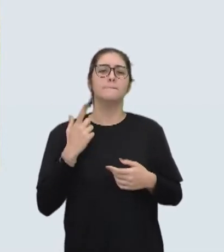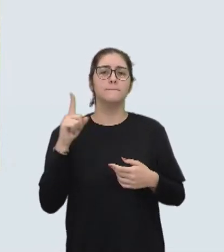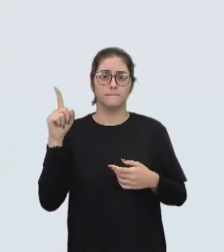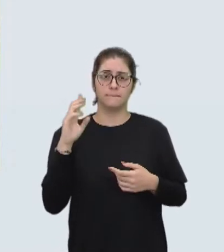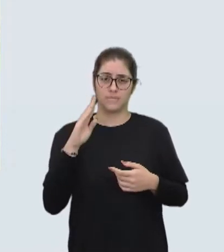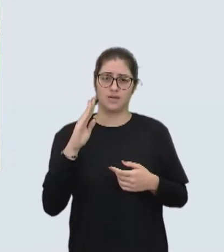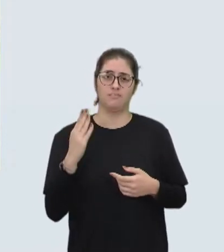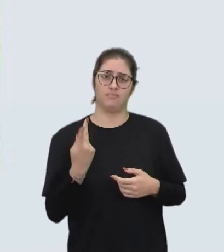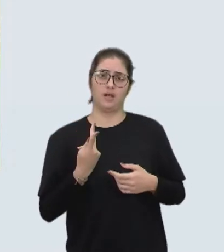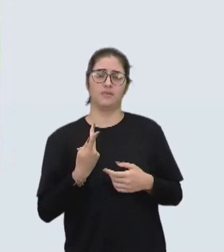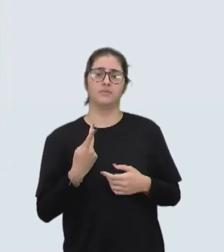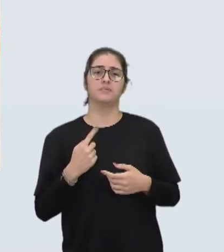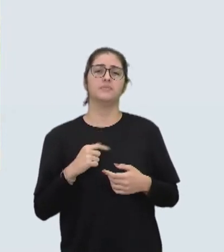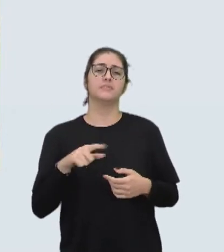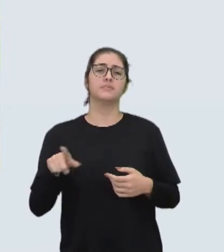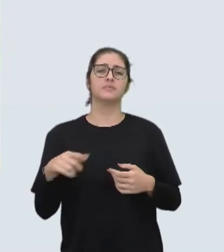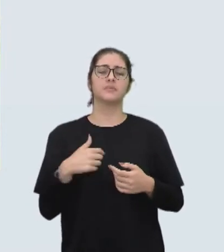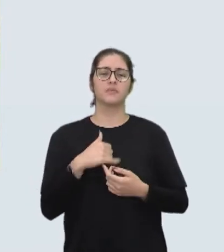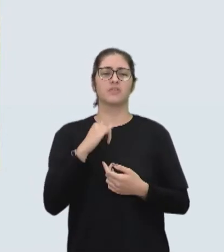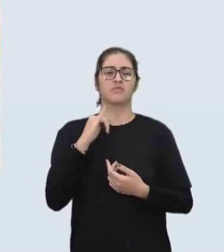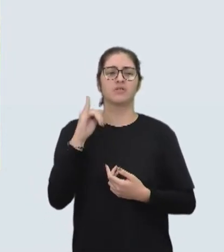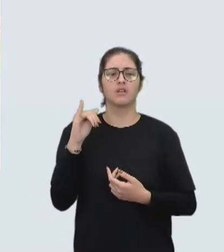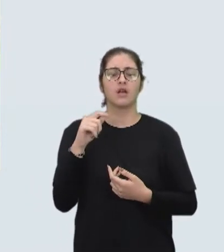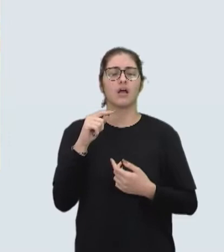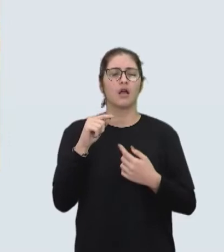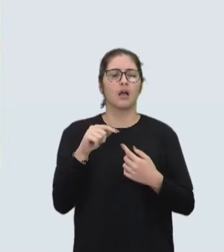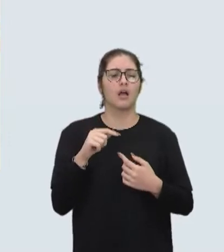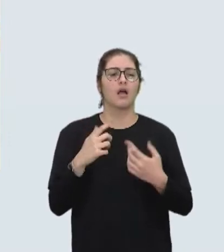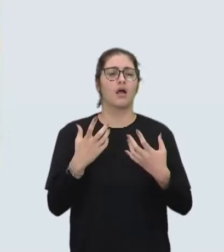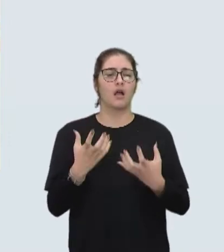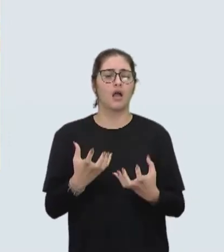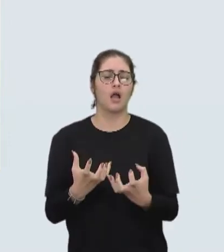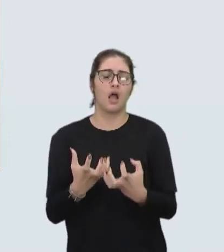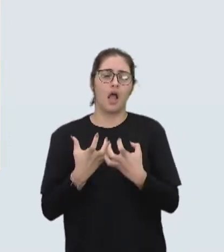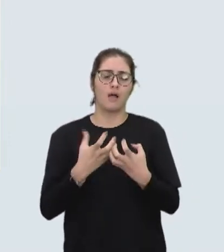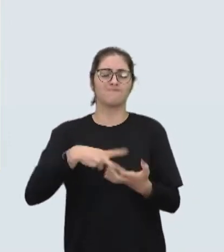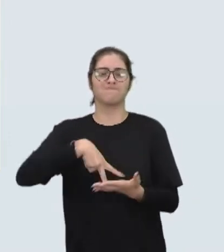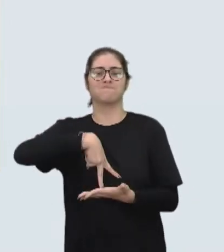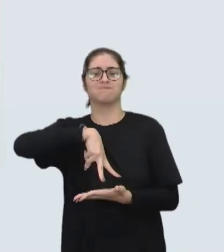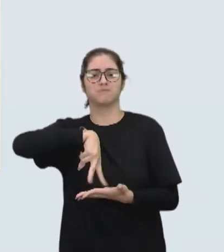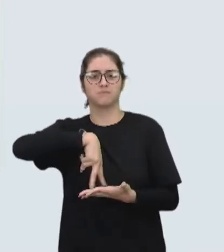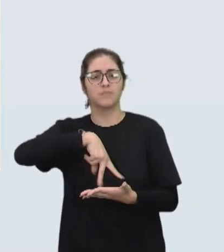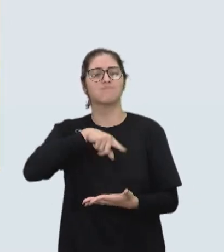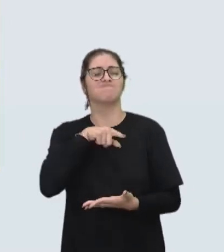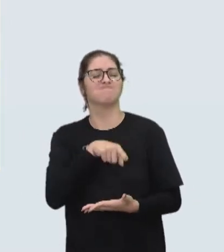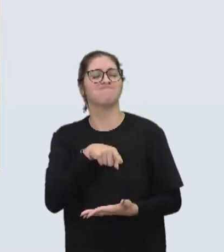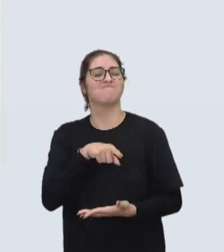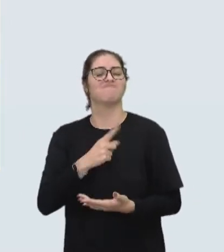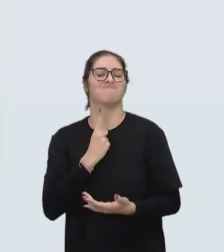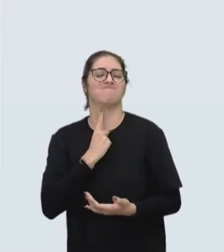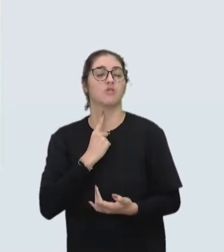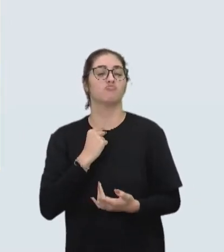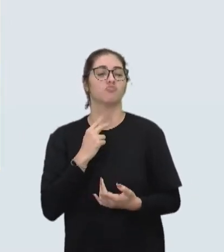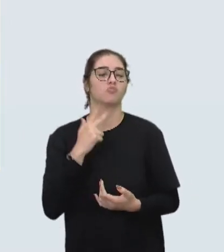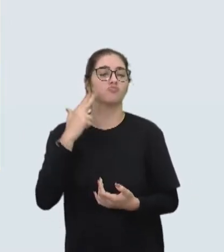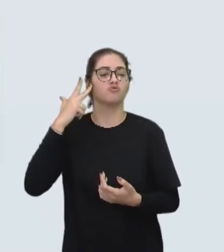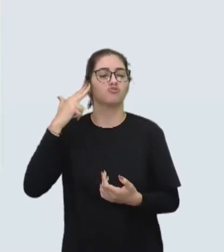Horizonte, eu falei, essa companhia que eu gostaria de dançar. E então, a partir do momento